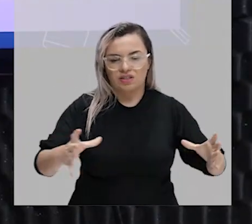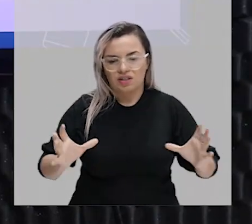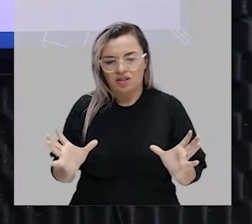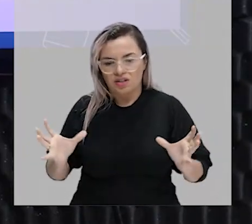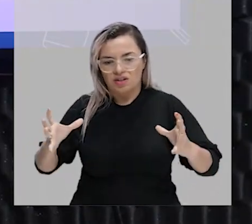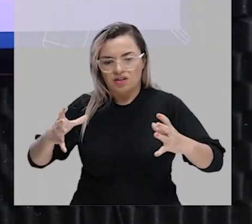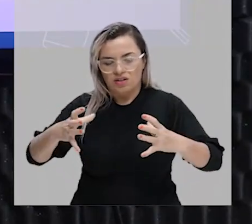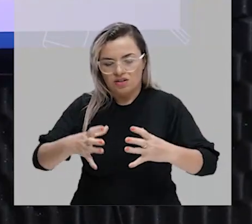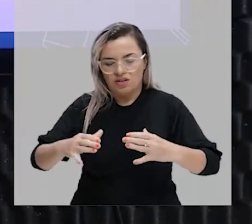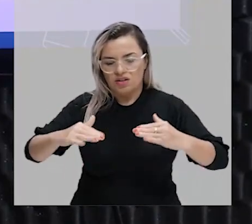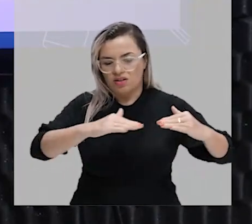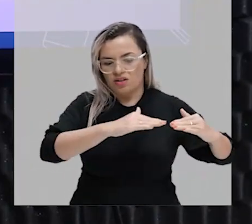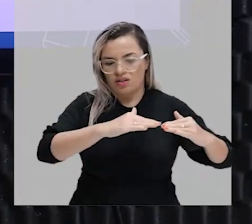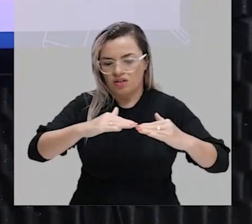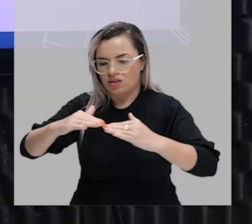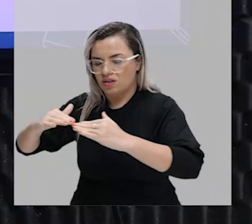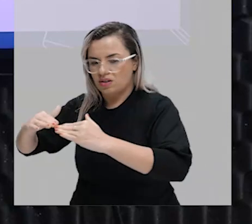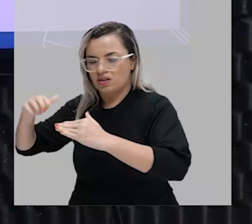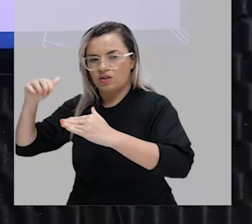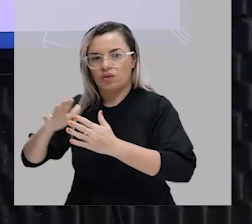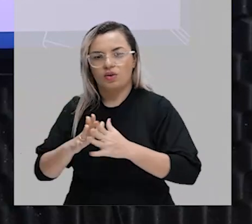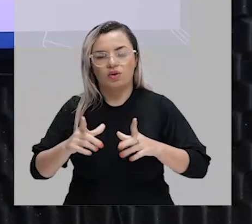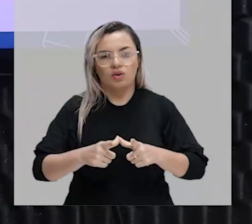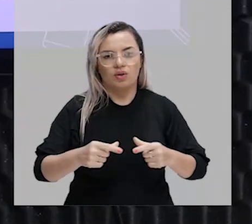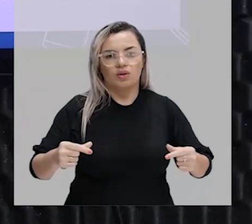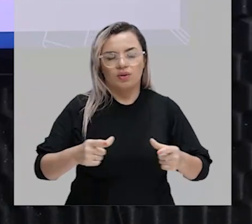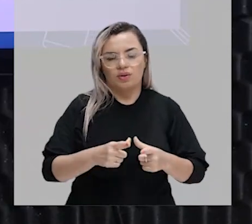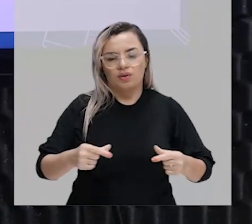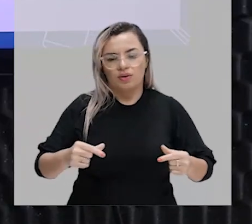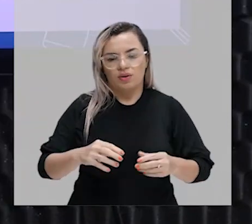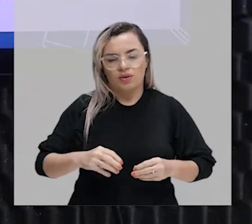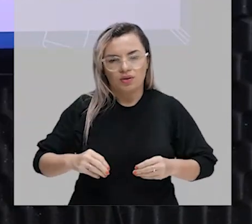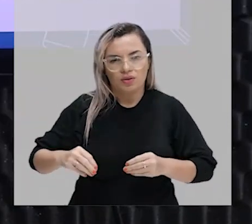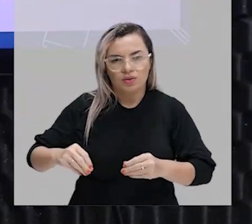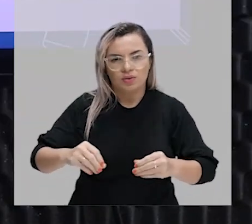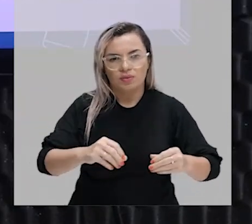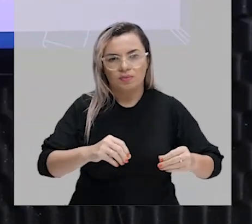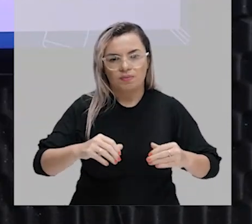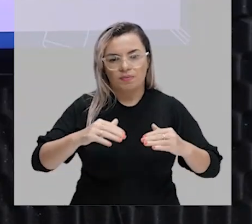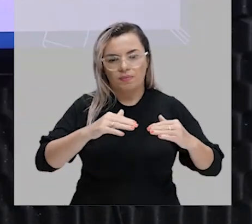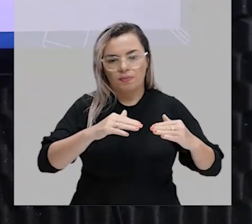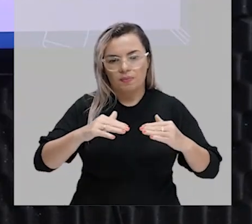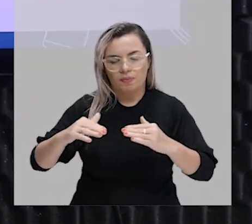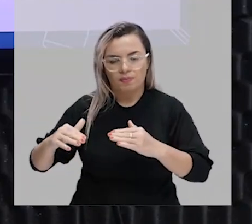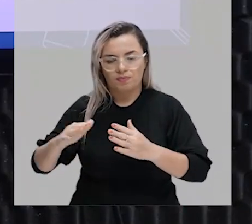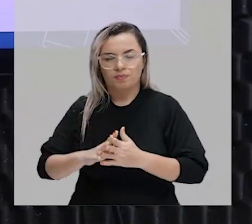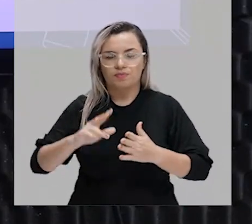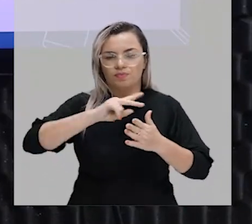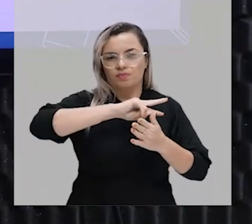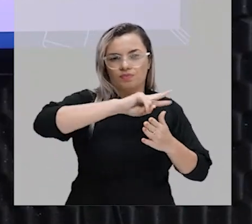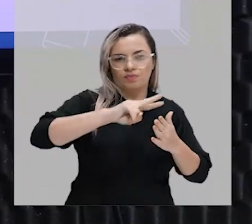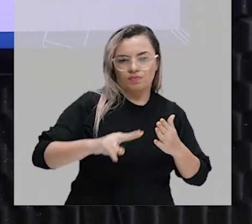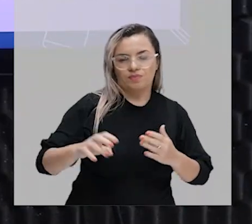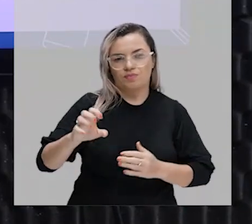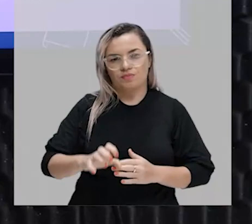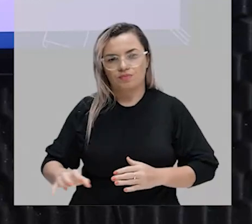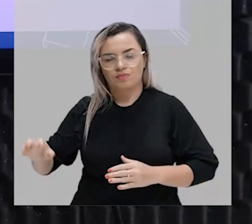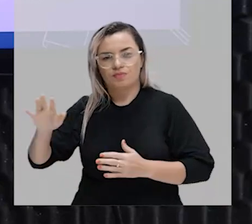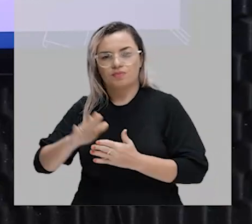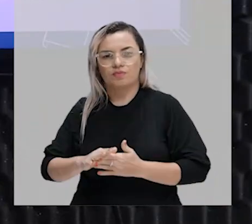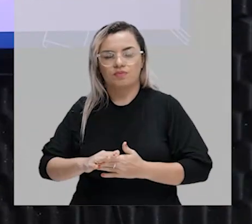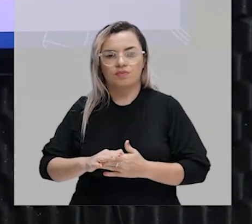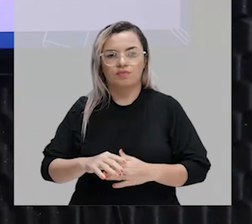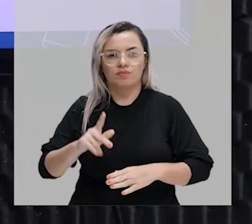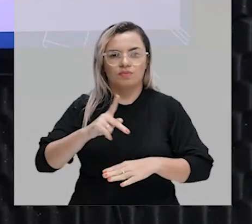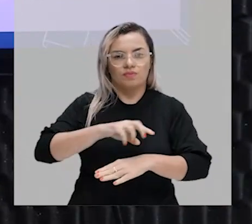acompanhando essa área, né, de planície. Como o território japonês é um território muito planáltico, formado aí por várias regiões de montanhas, a gente vai mostrar já